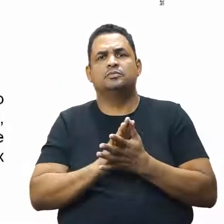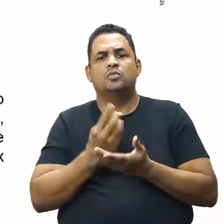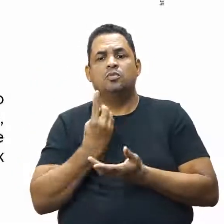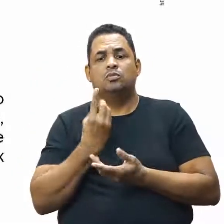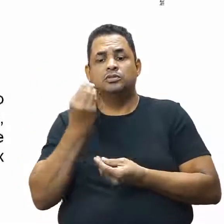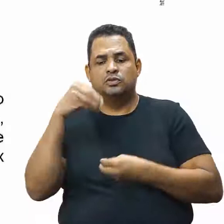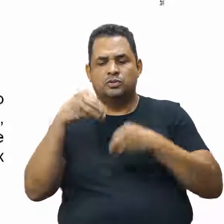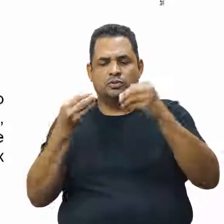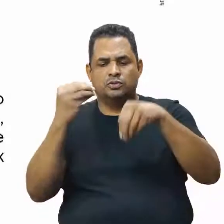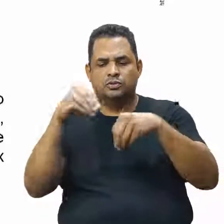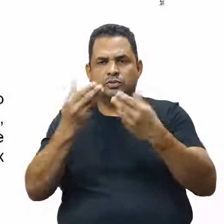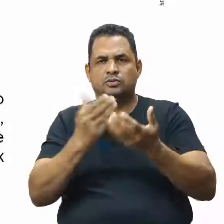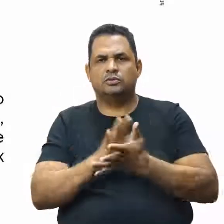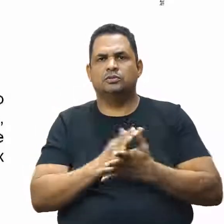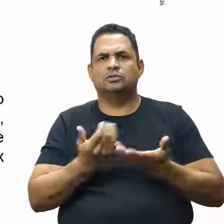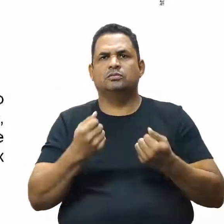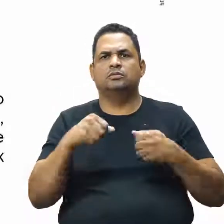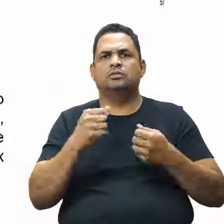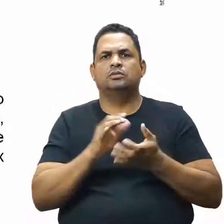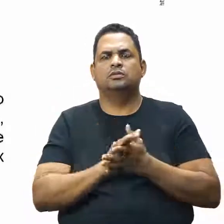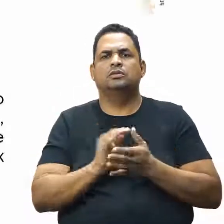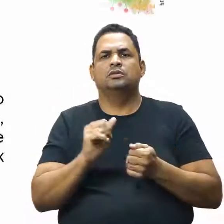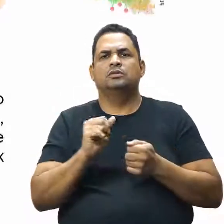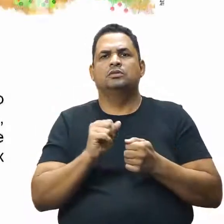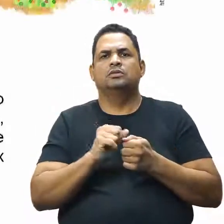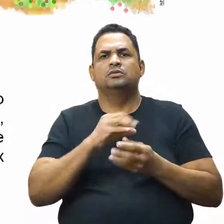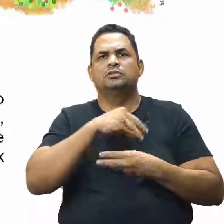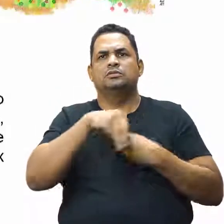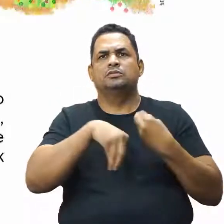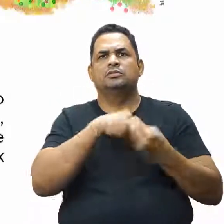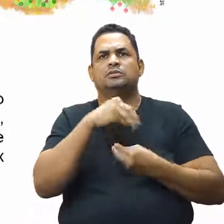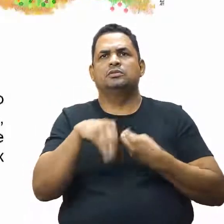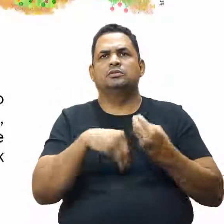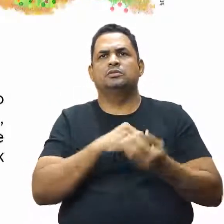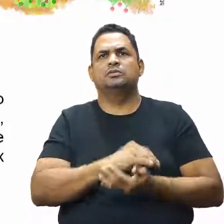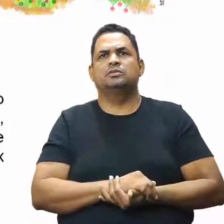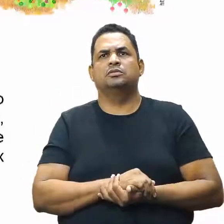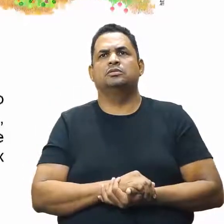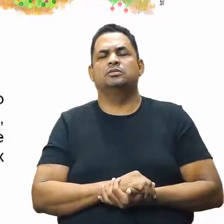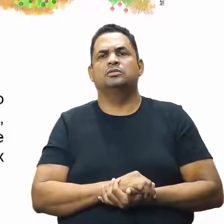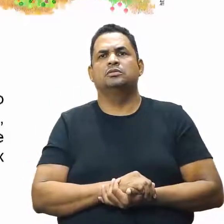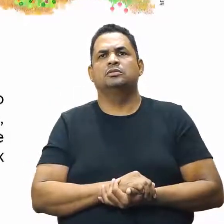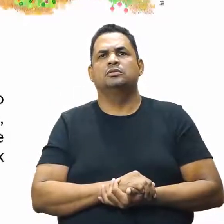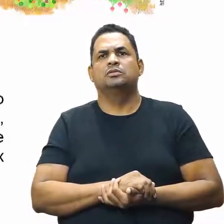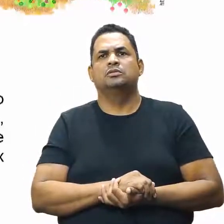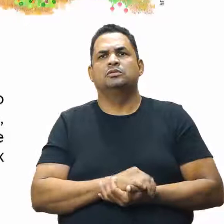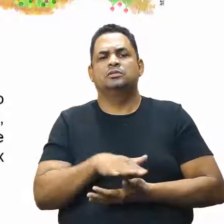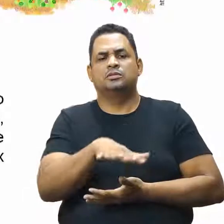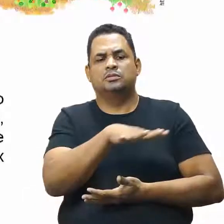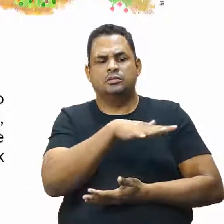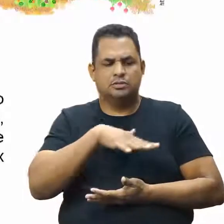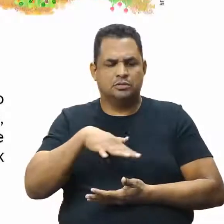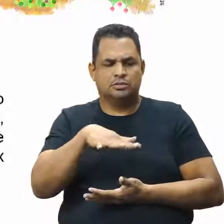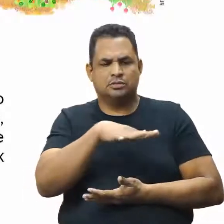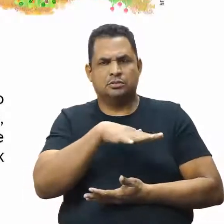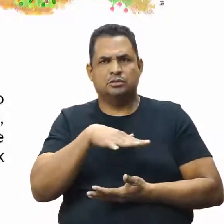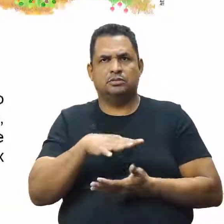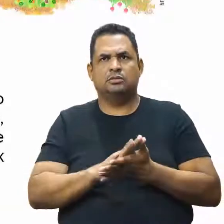monoculturas. Então, dessa forma, você também pode fazer um sistema misto. Aí, ó, que nós chamamos como